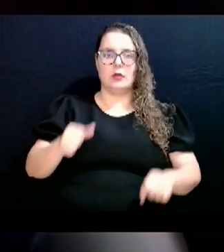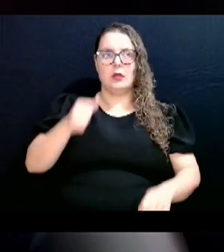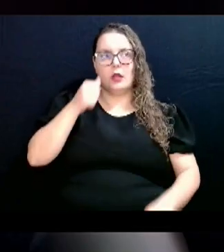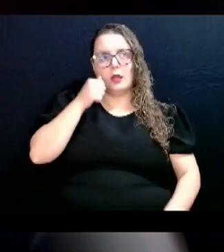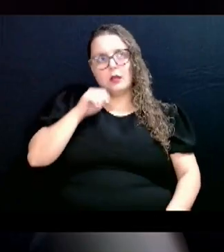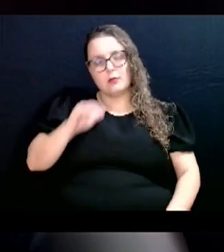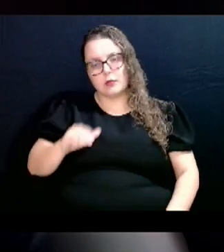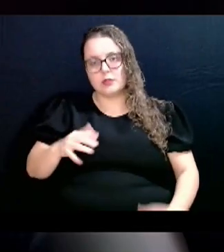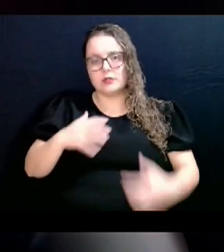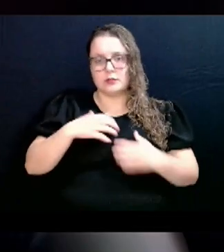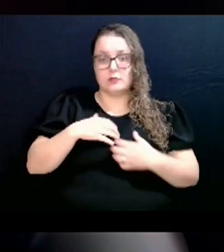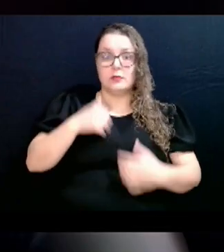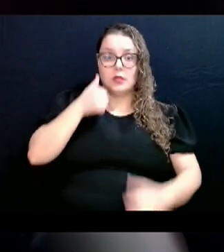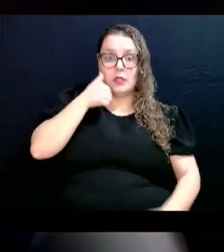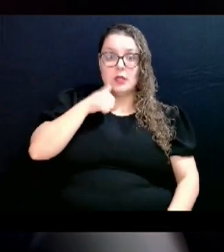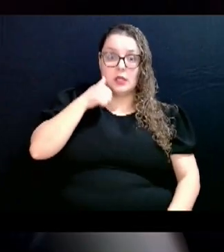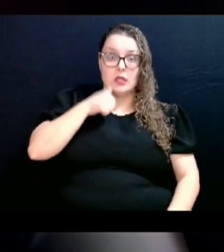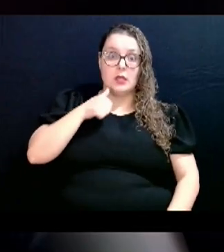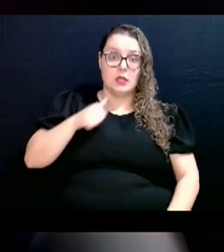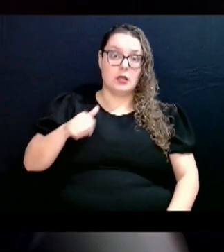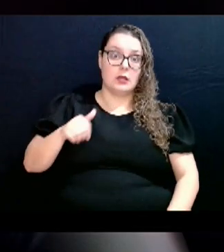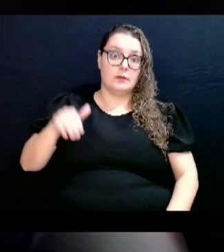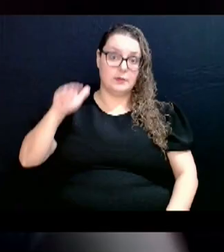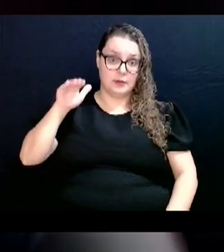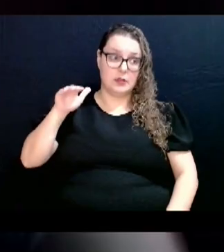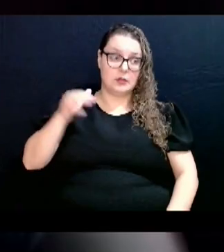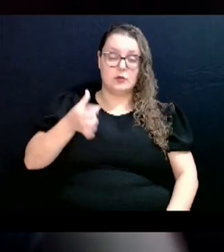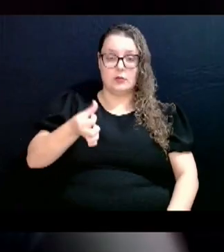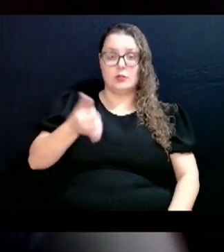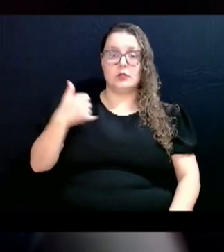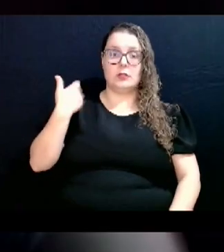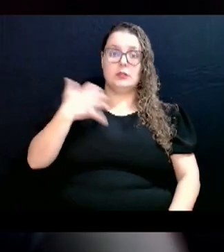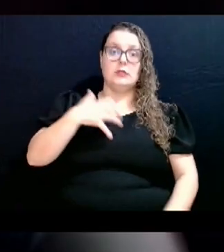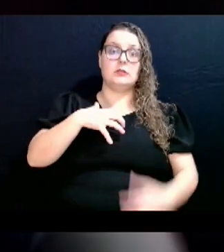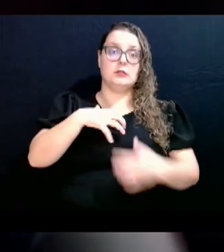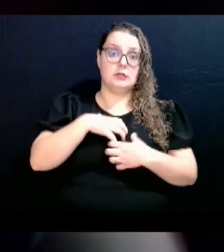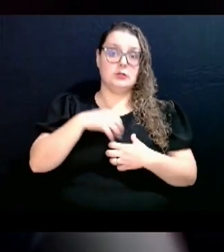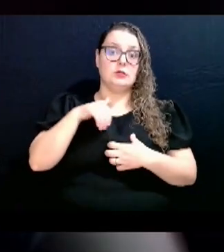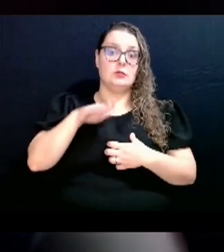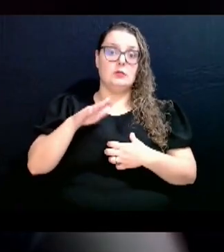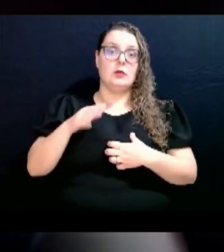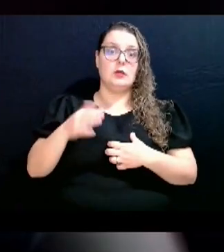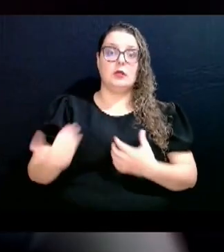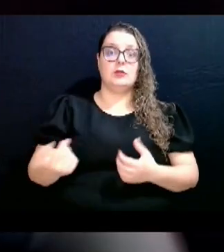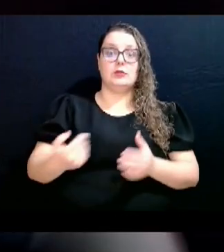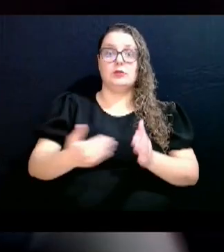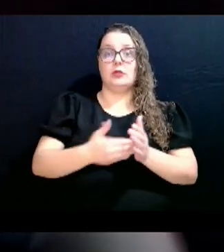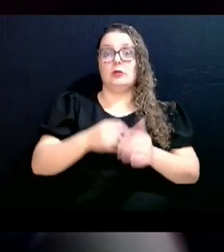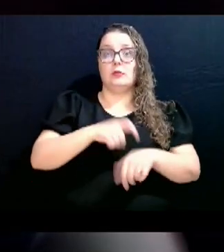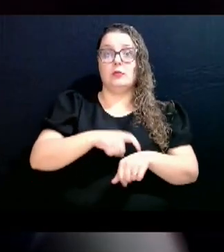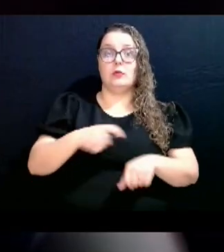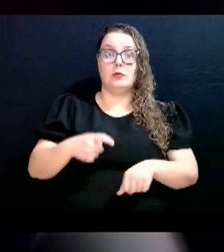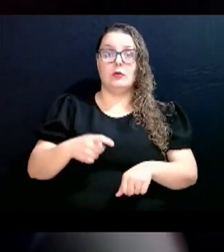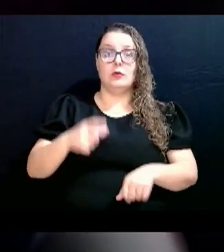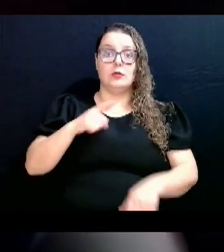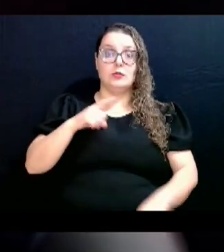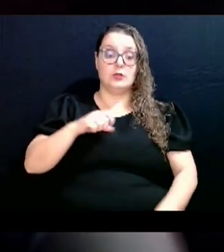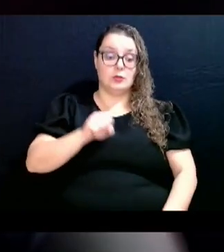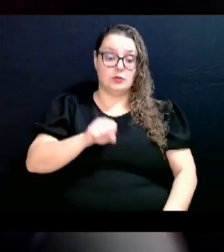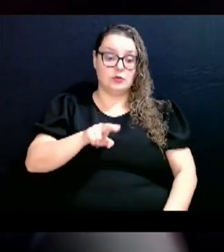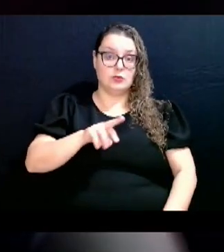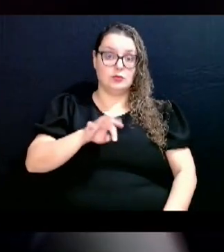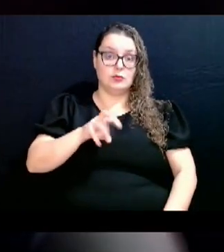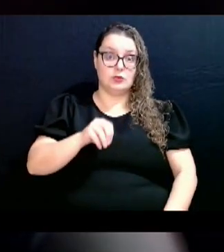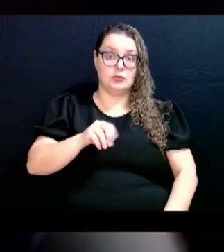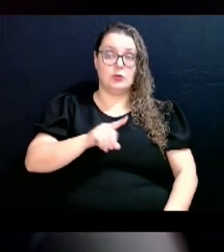que já estava com 6 anos ali, sentiu muito mais, ao ponto que ela chegou a ter um surto, foi parar no